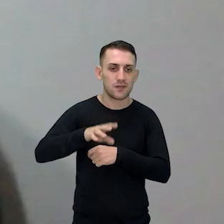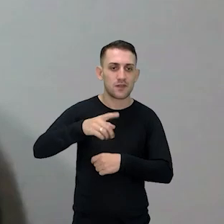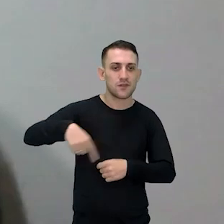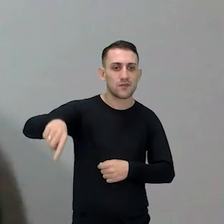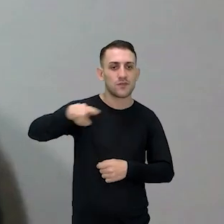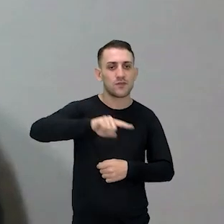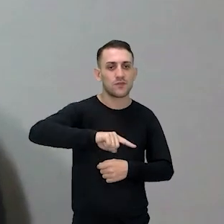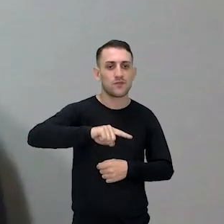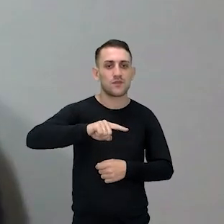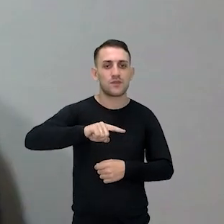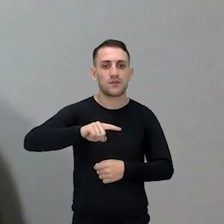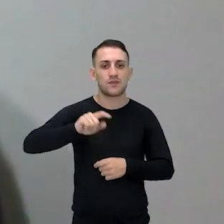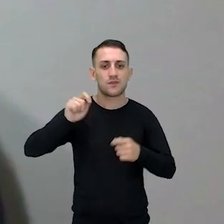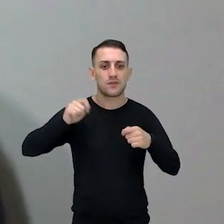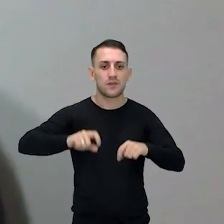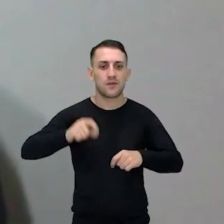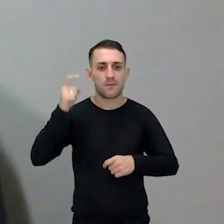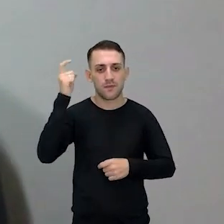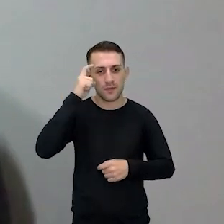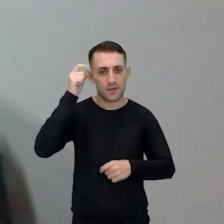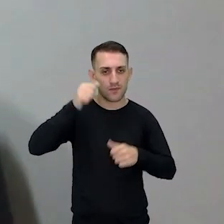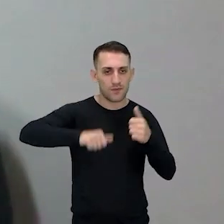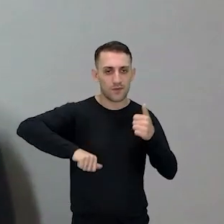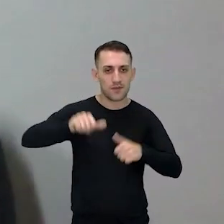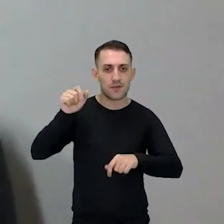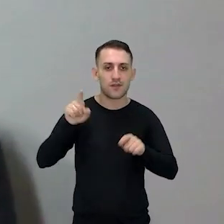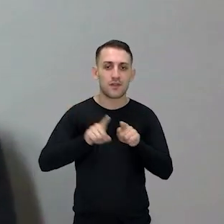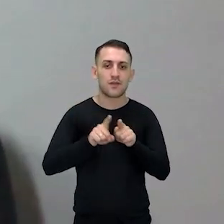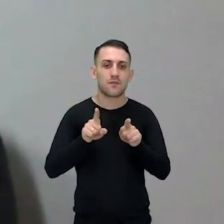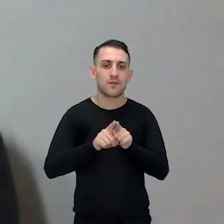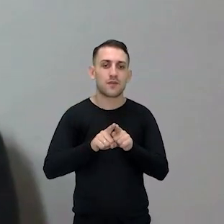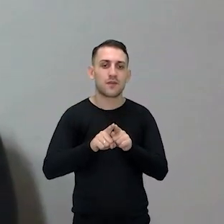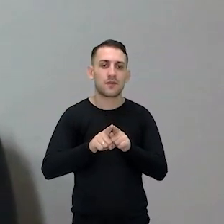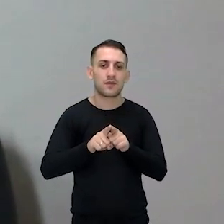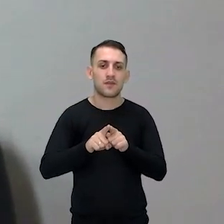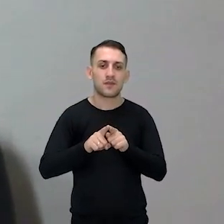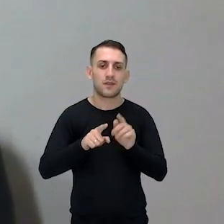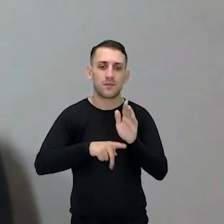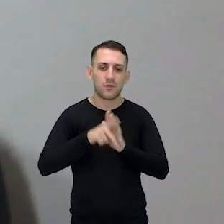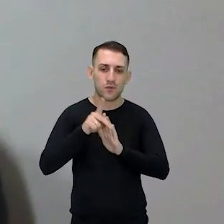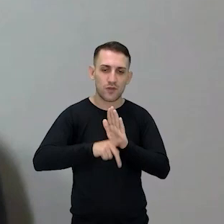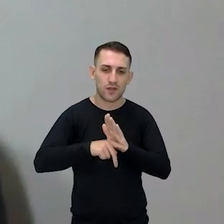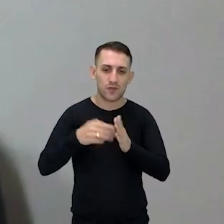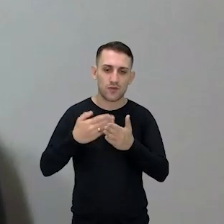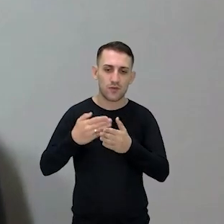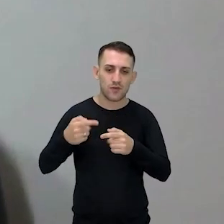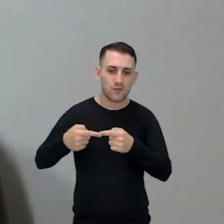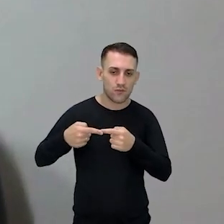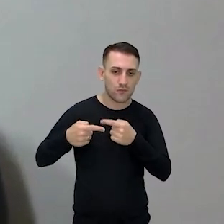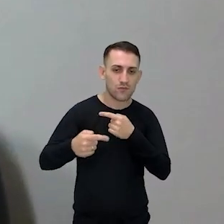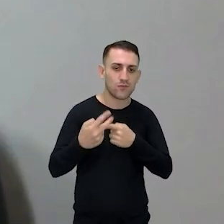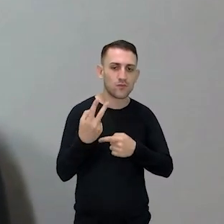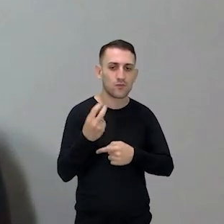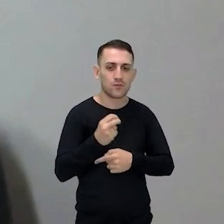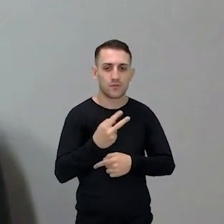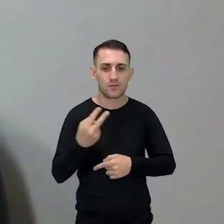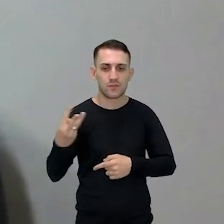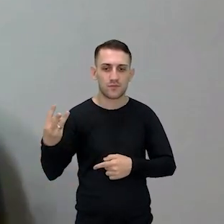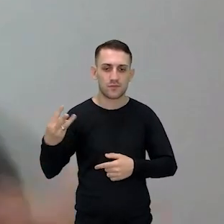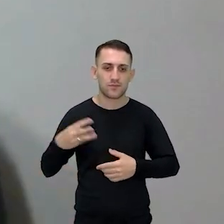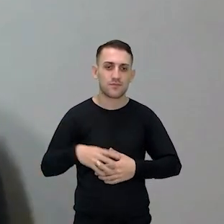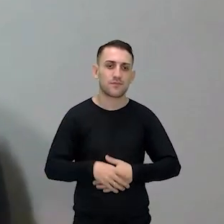vocês, por favor, pensem, avaliem e coloquem aí nos futuros planos de aula para o 2023, tá